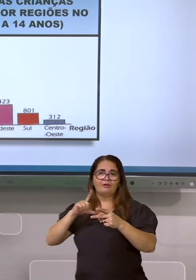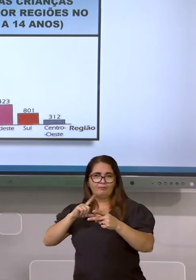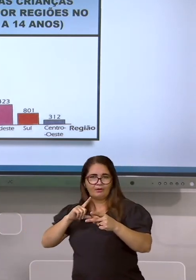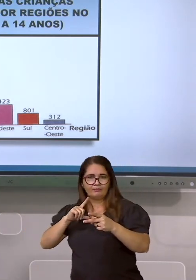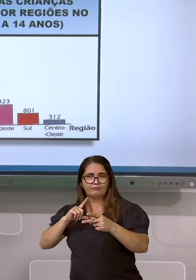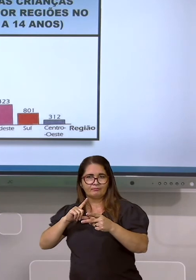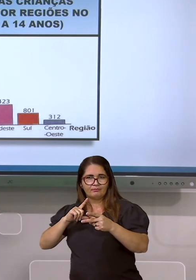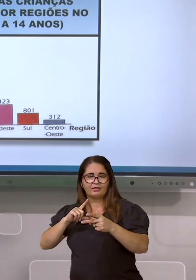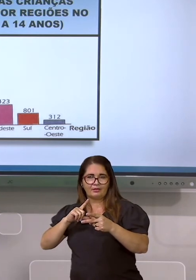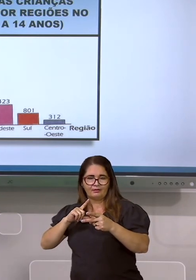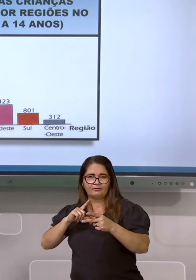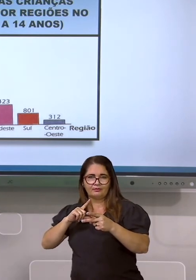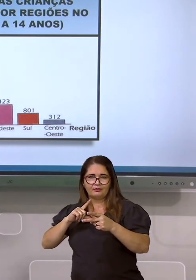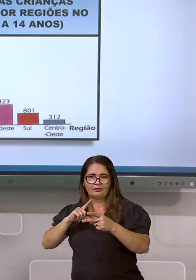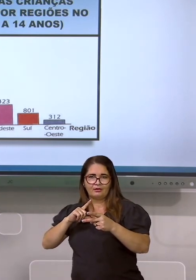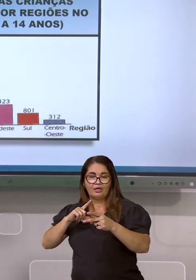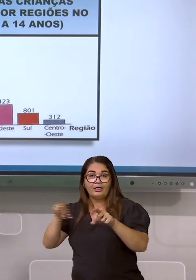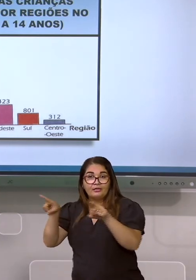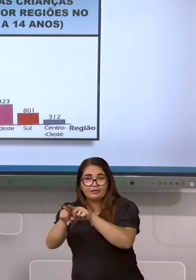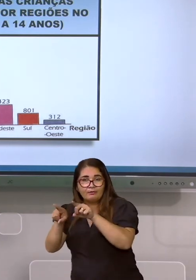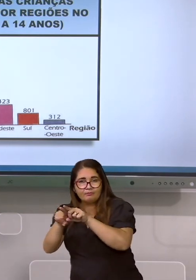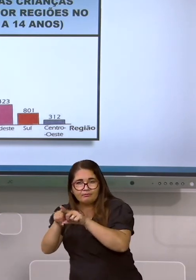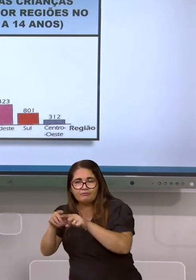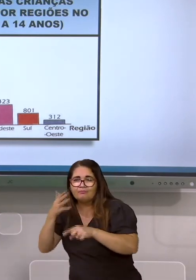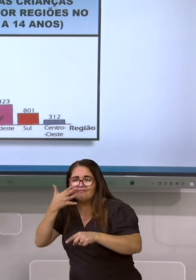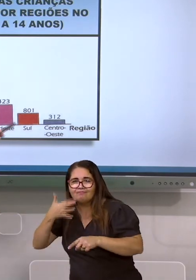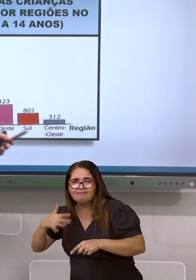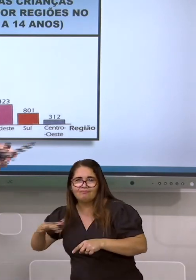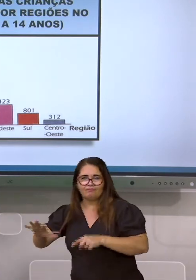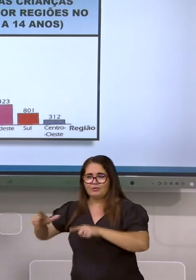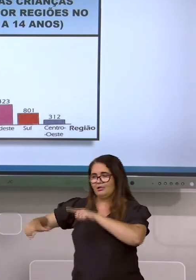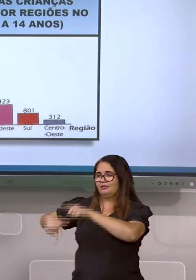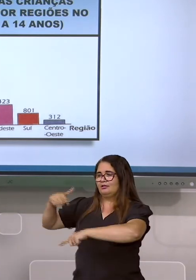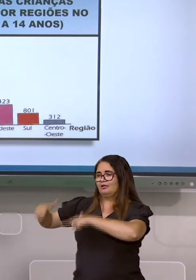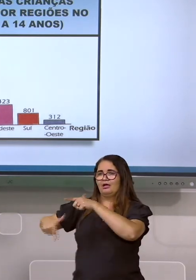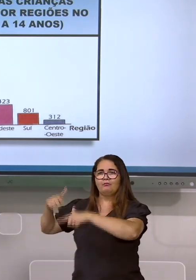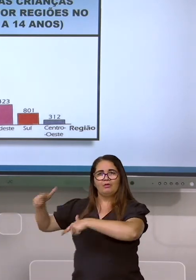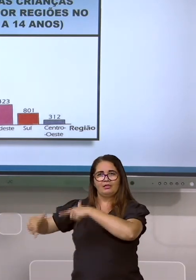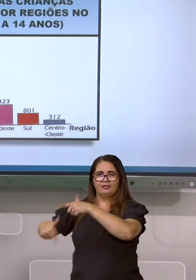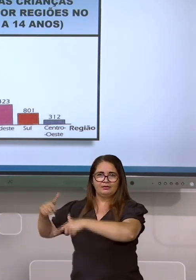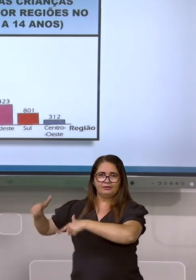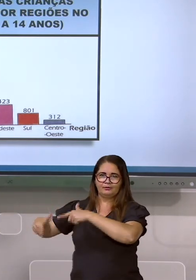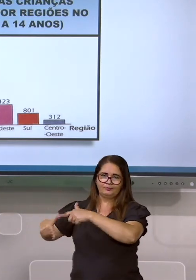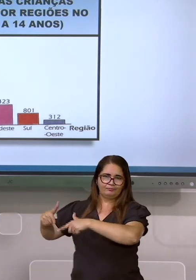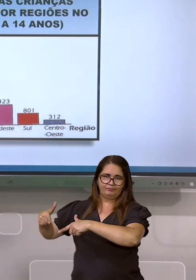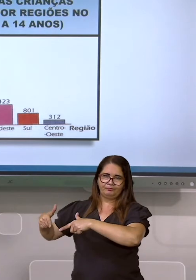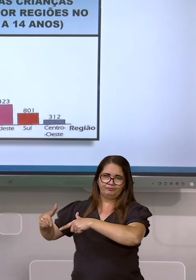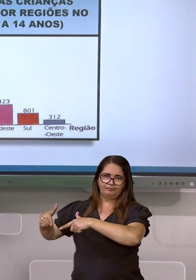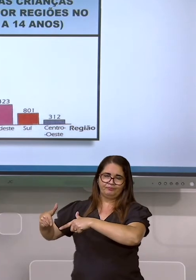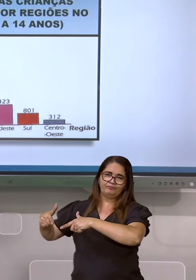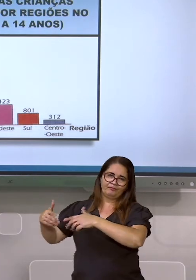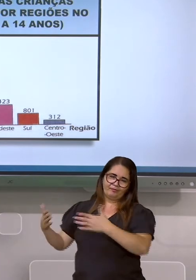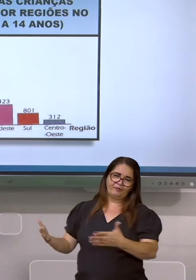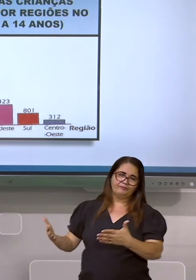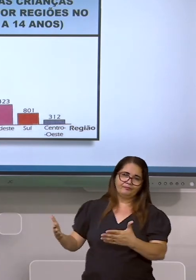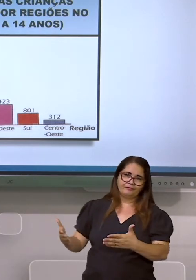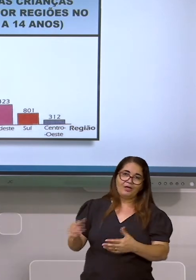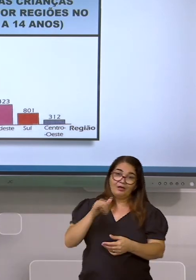crime, tá? Mas infelizmente é uma realidade ainda no Brasil.